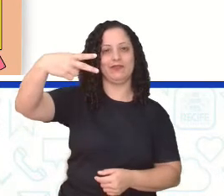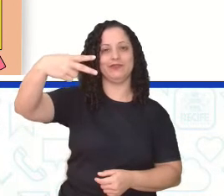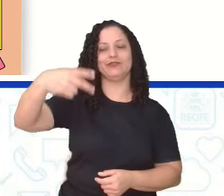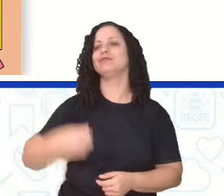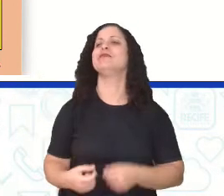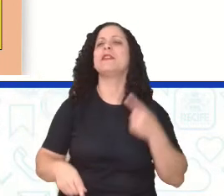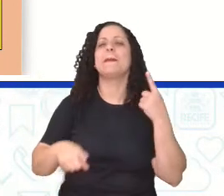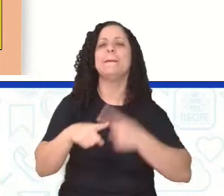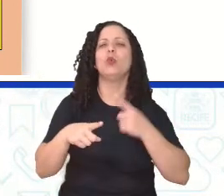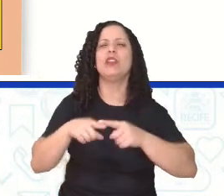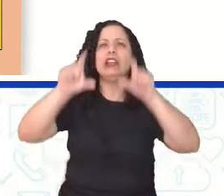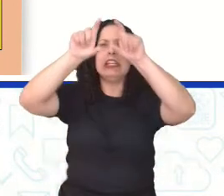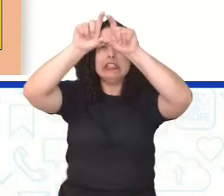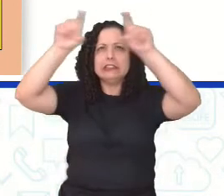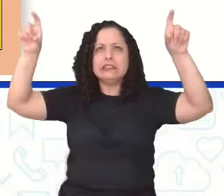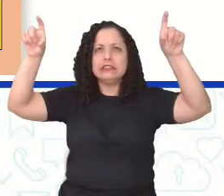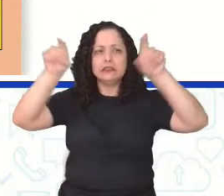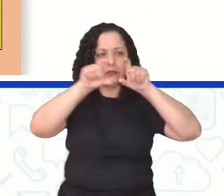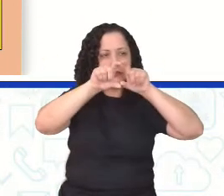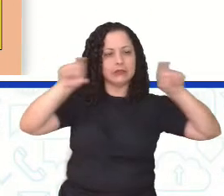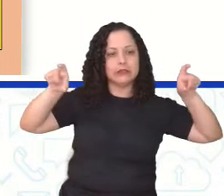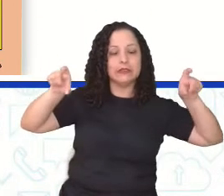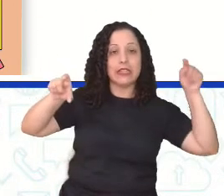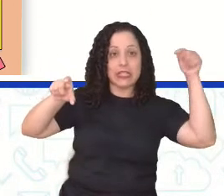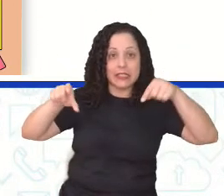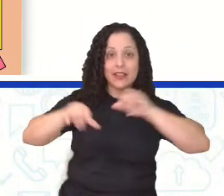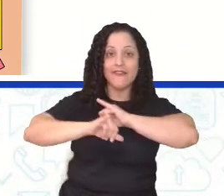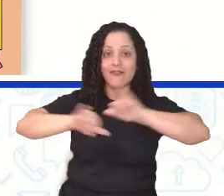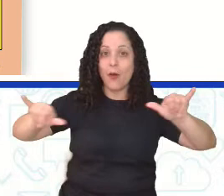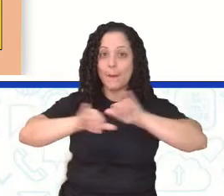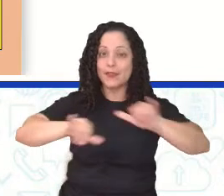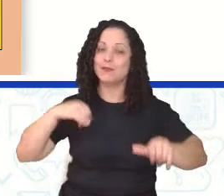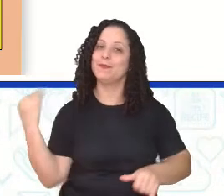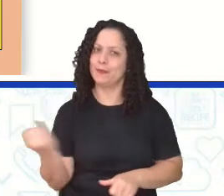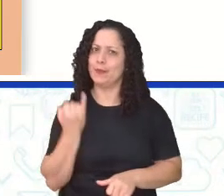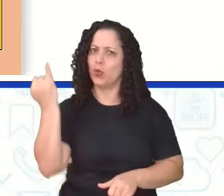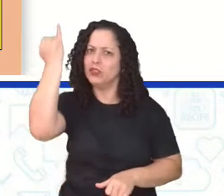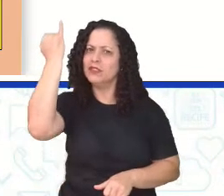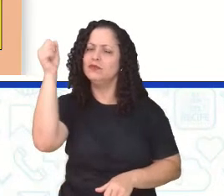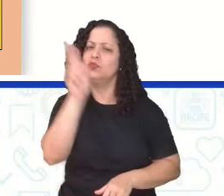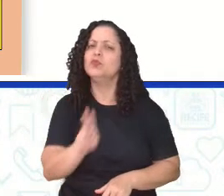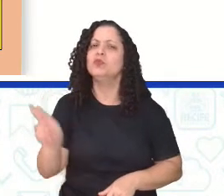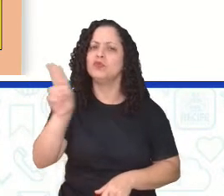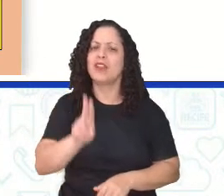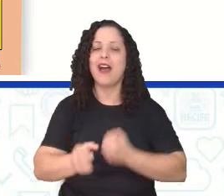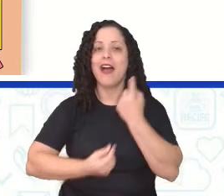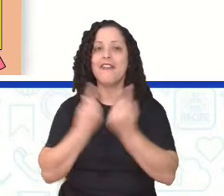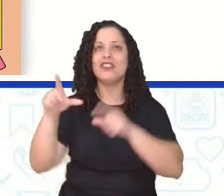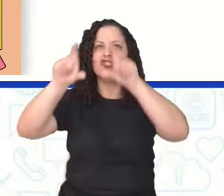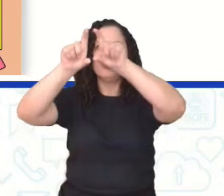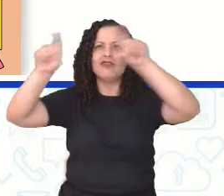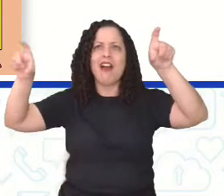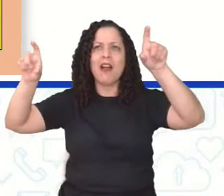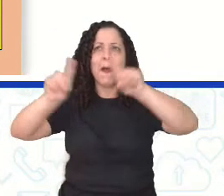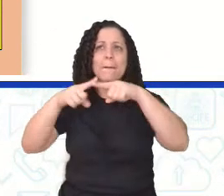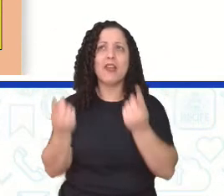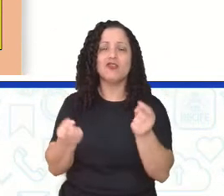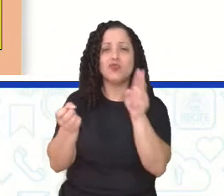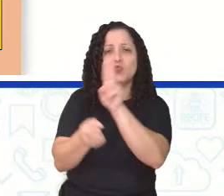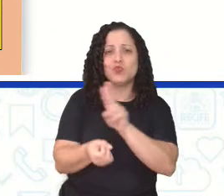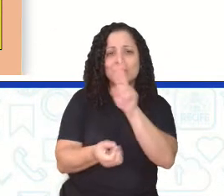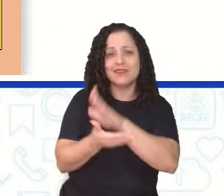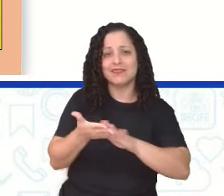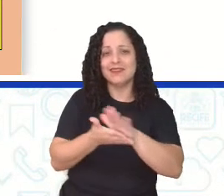questões importantes que eu vou usar. Quer dizer, eu suponho, às vezes a gente destaca uma coisa e no final não